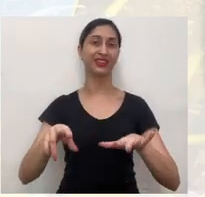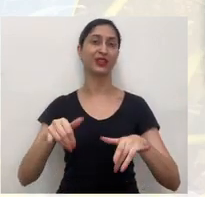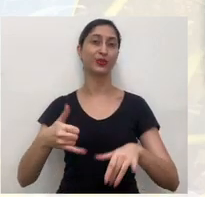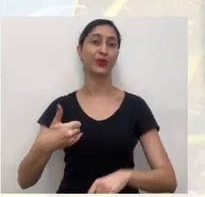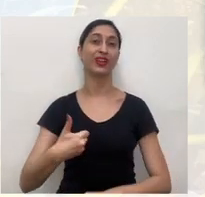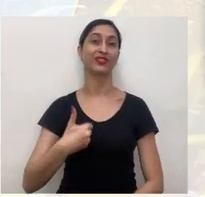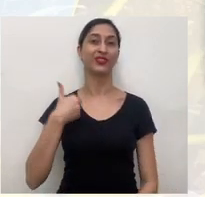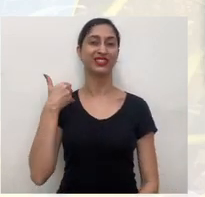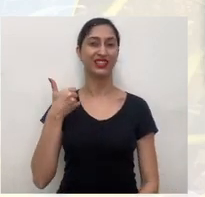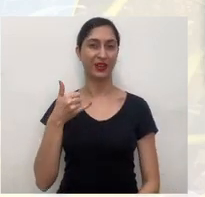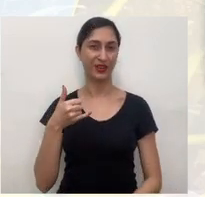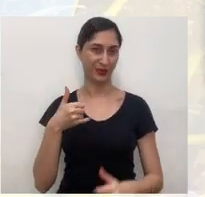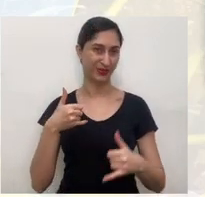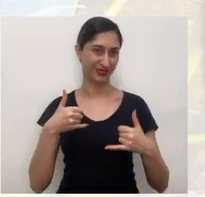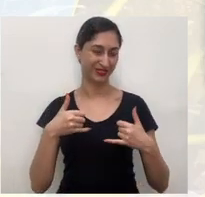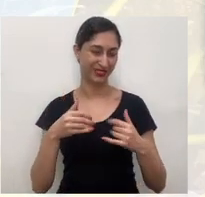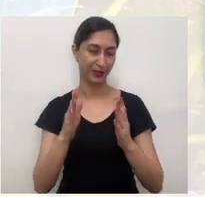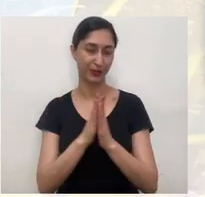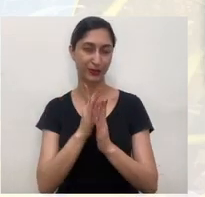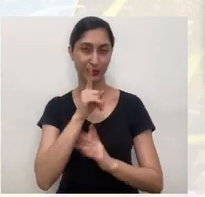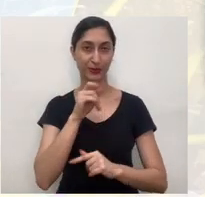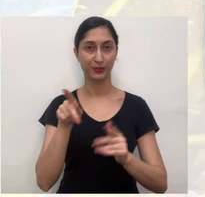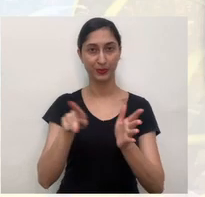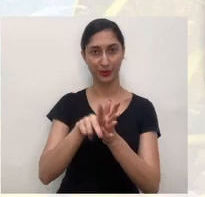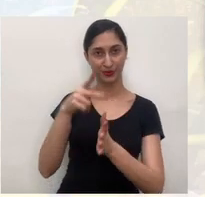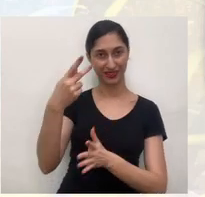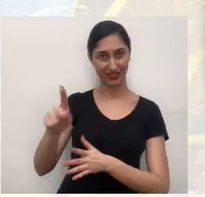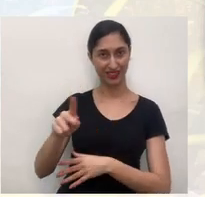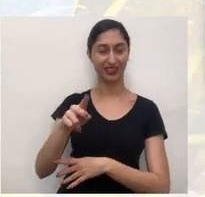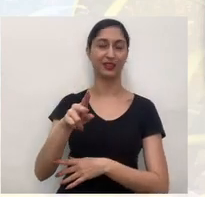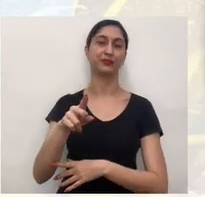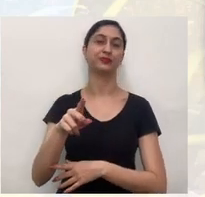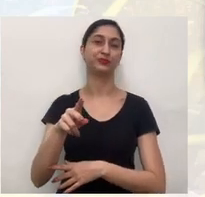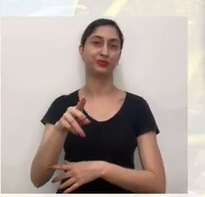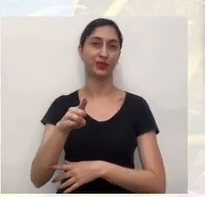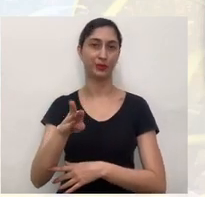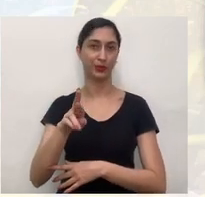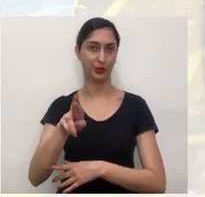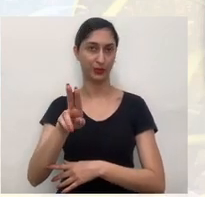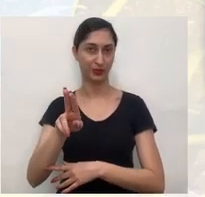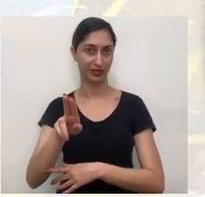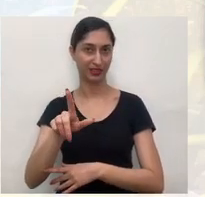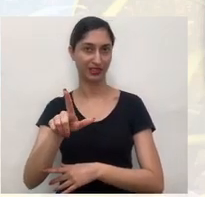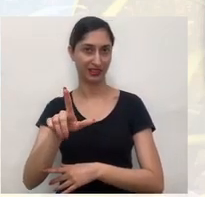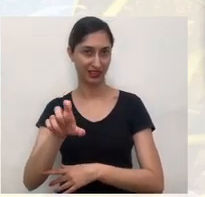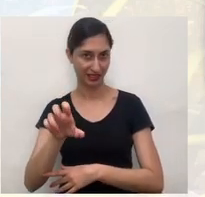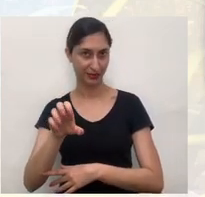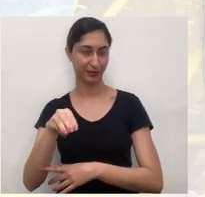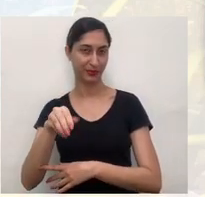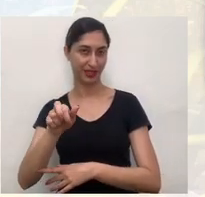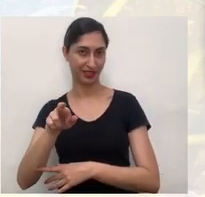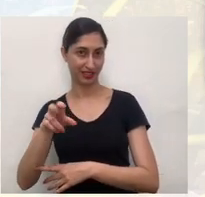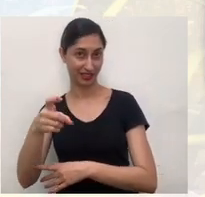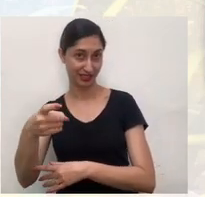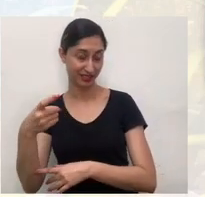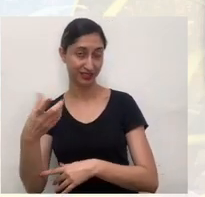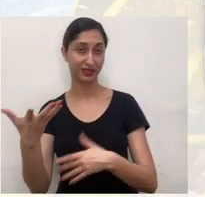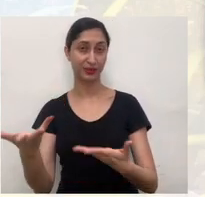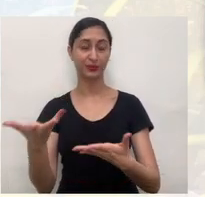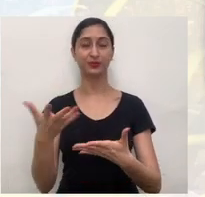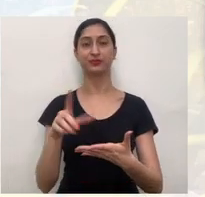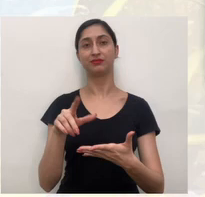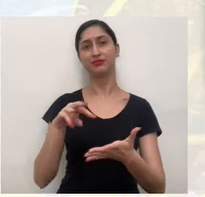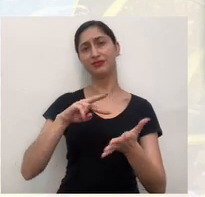foi juntando tudo, e essas coincidências ou essas convergências, elas têm